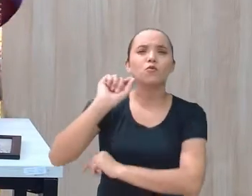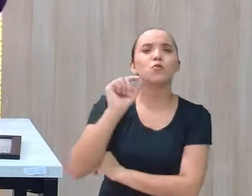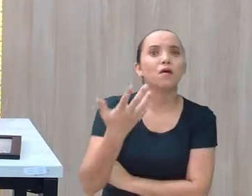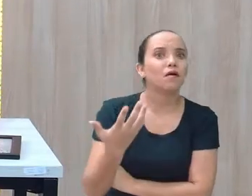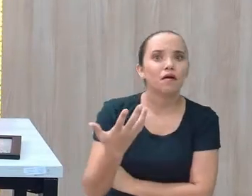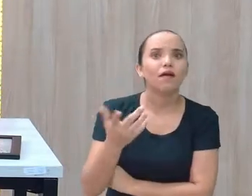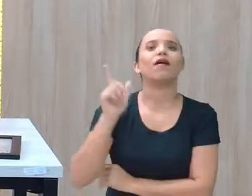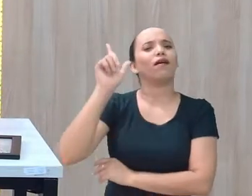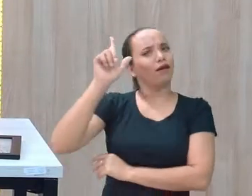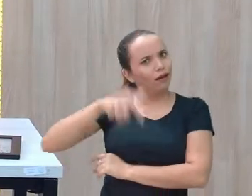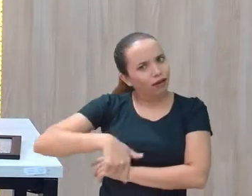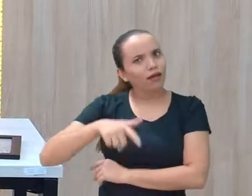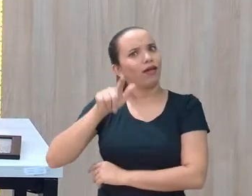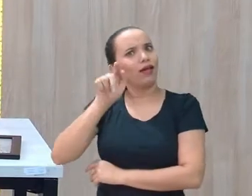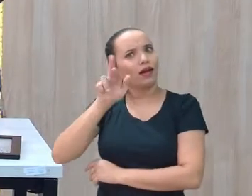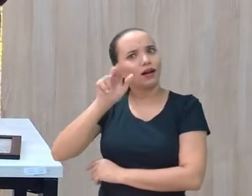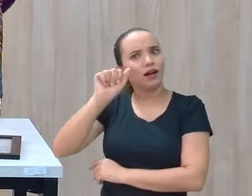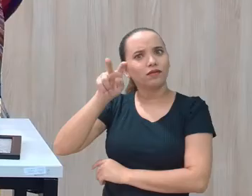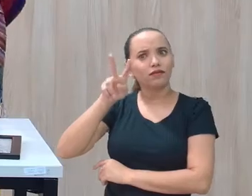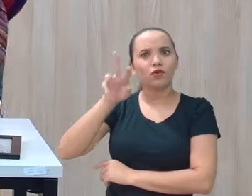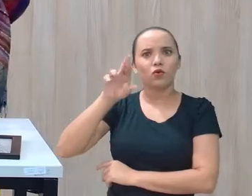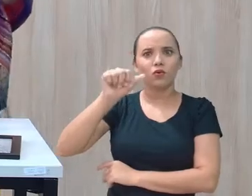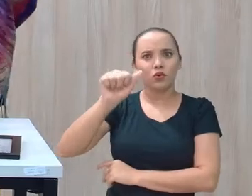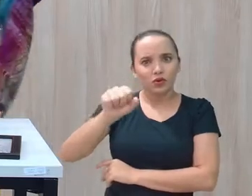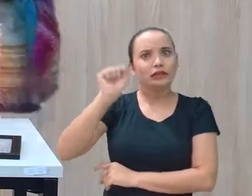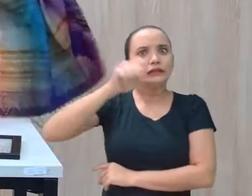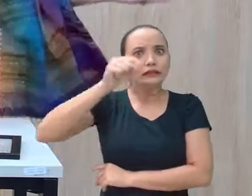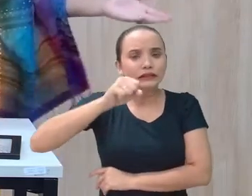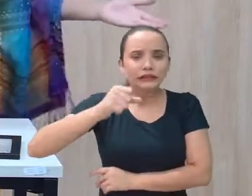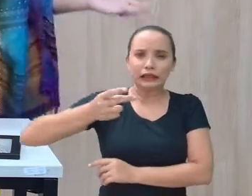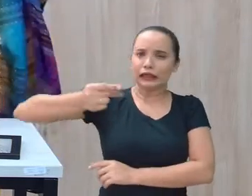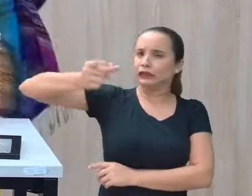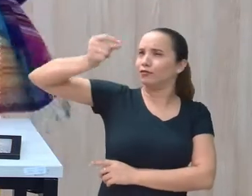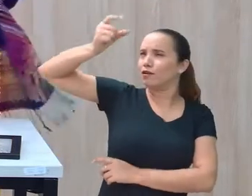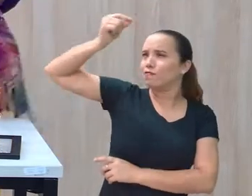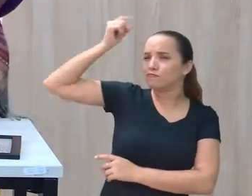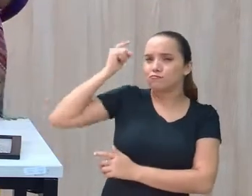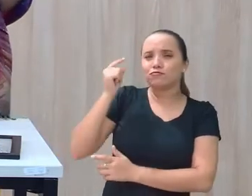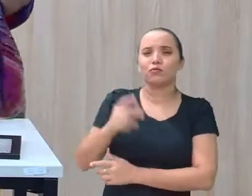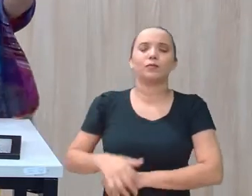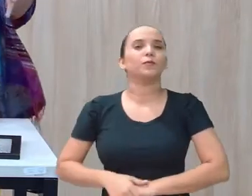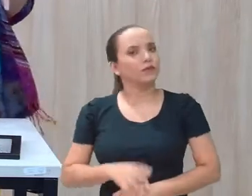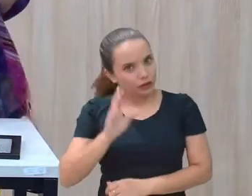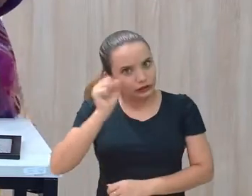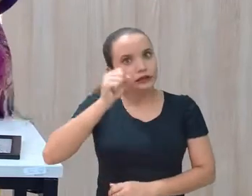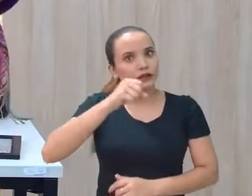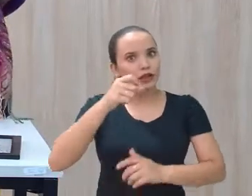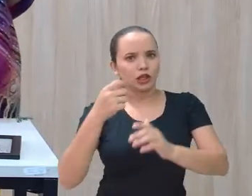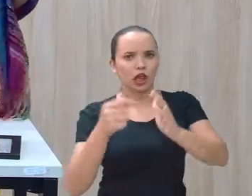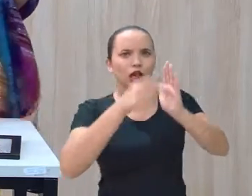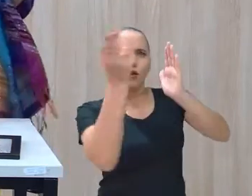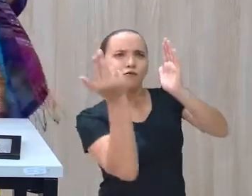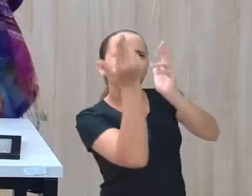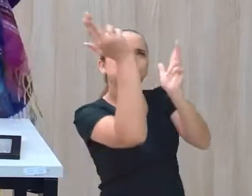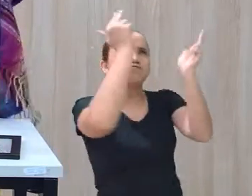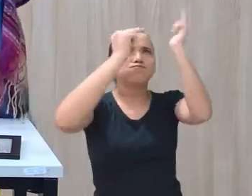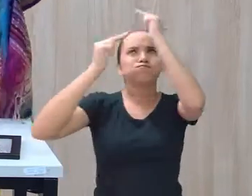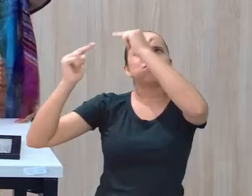Gravuras. Desde sempre o ser humano faz gravuras. Ele grava uma história,